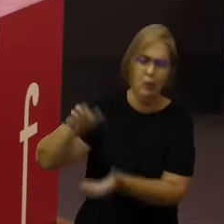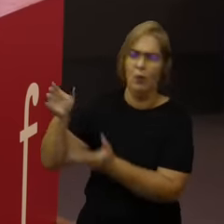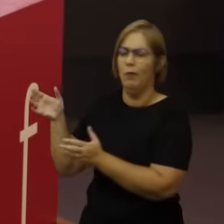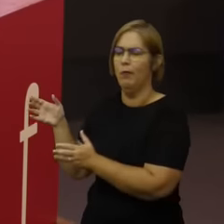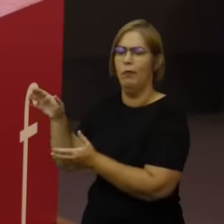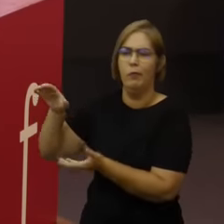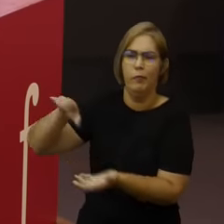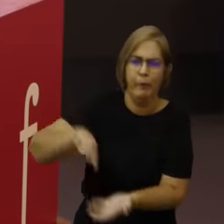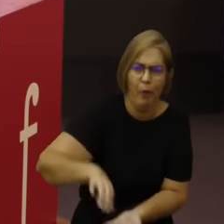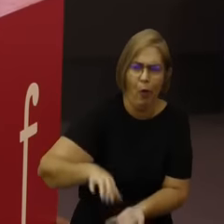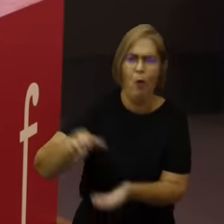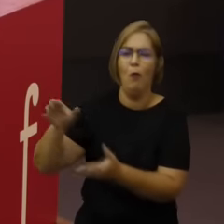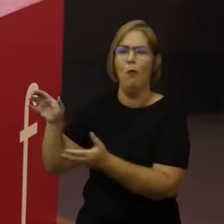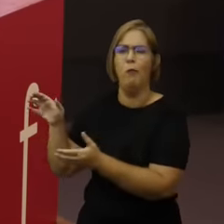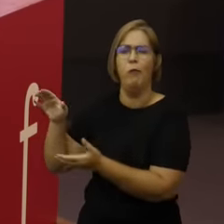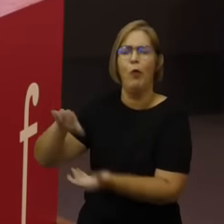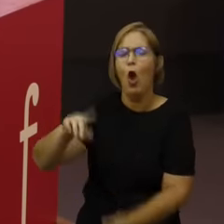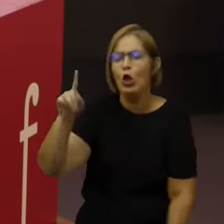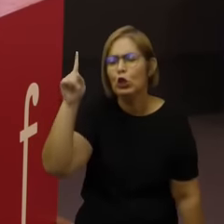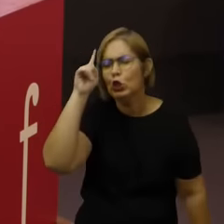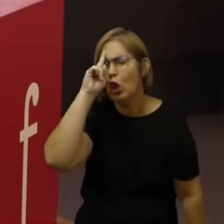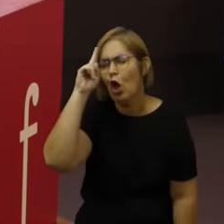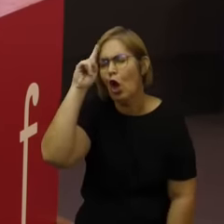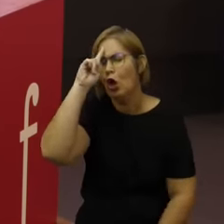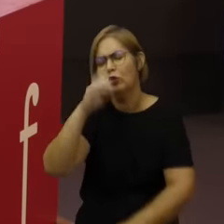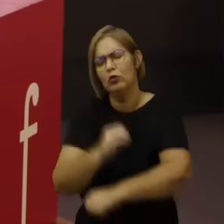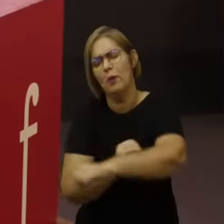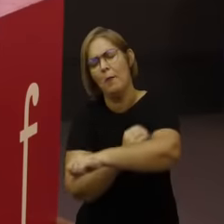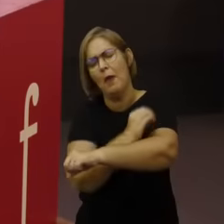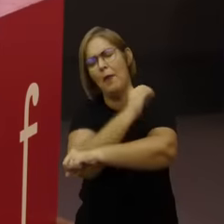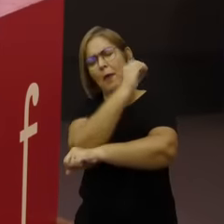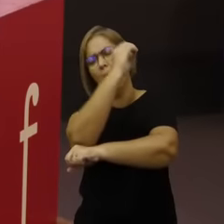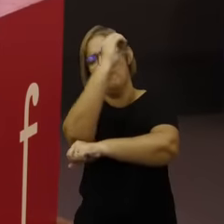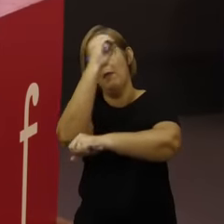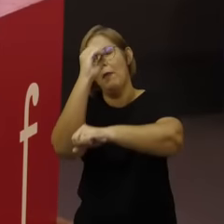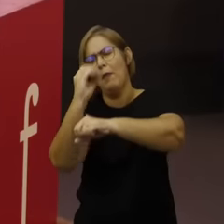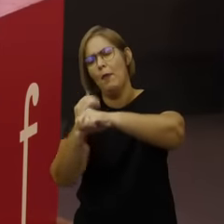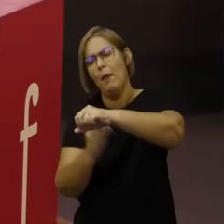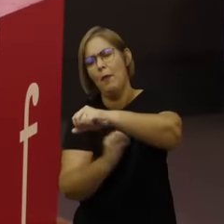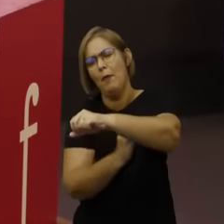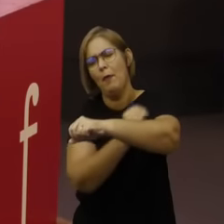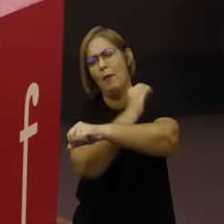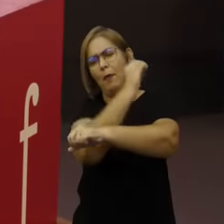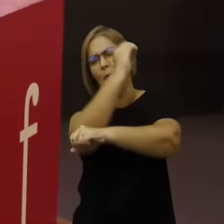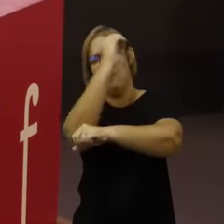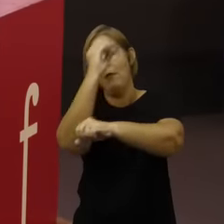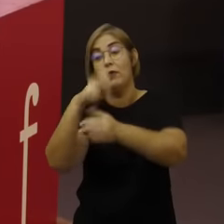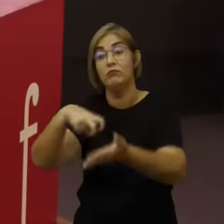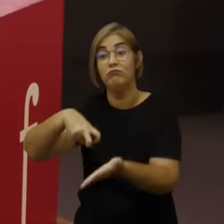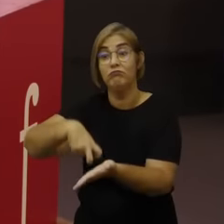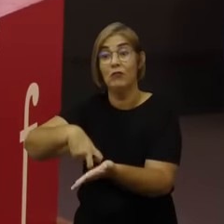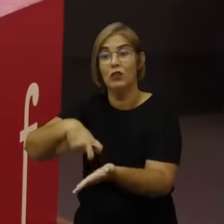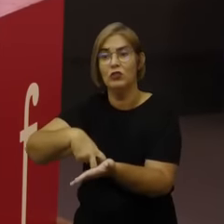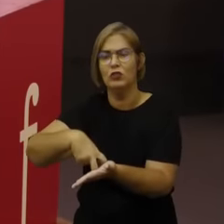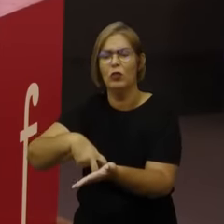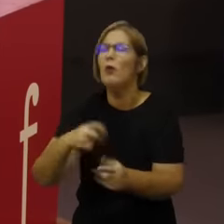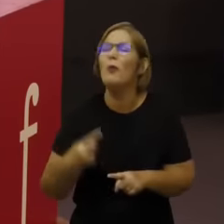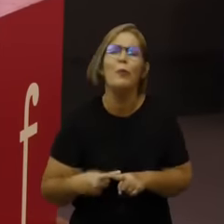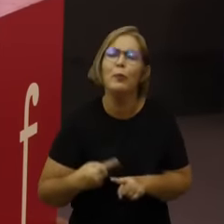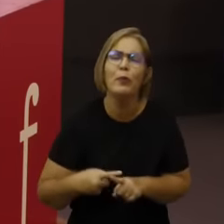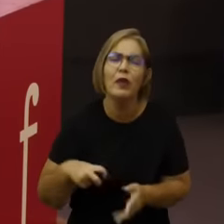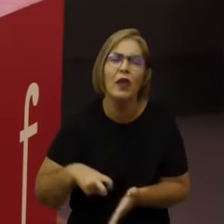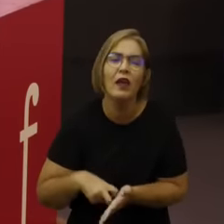novamente, jogam a água lá, mas ele novamente se esvazia e assim sucessivamente. Ora, qual é o sentido disso?